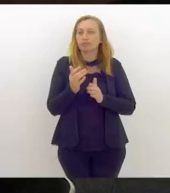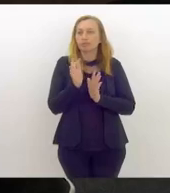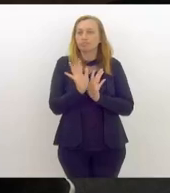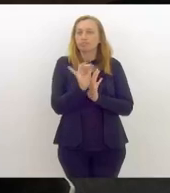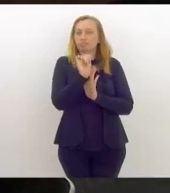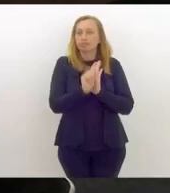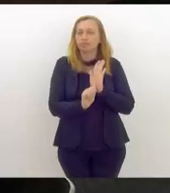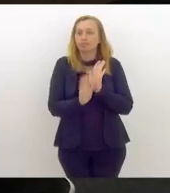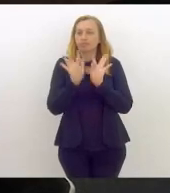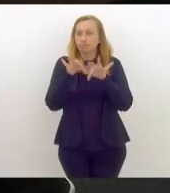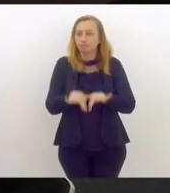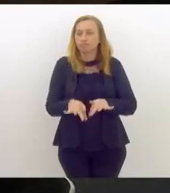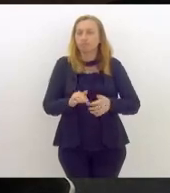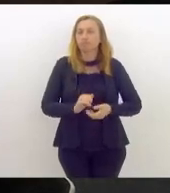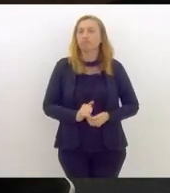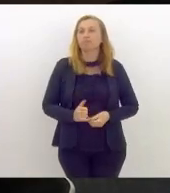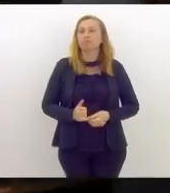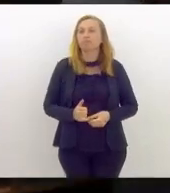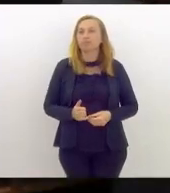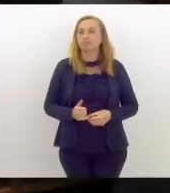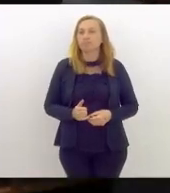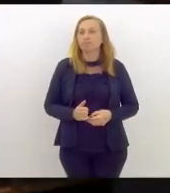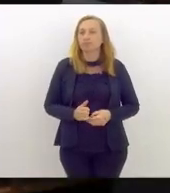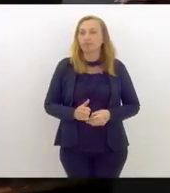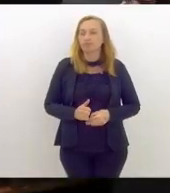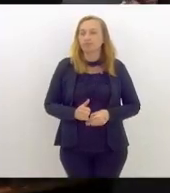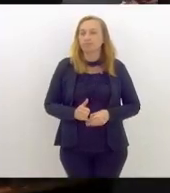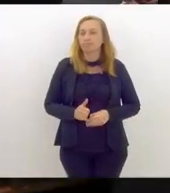final de redação.